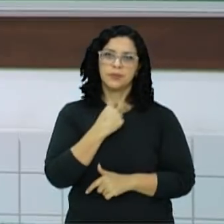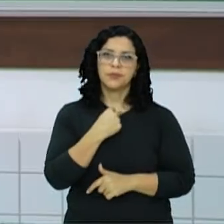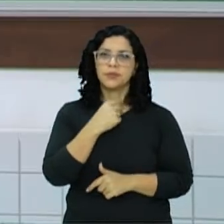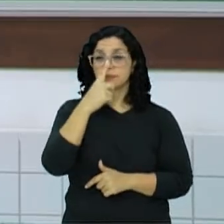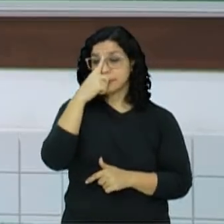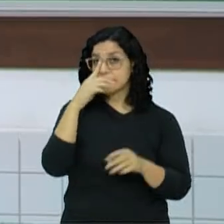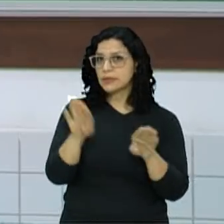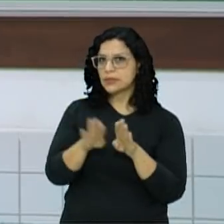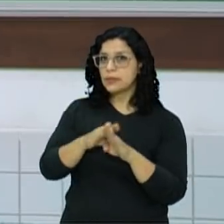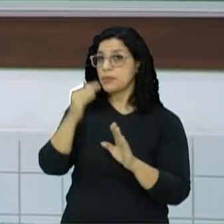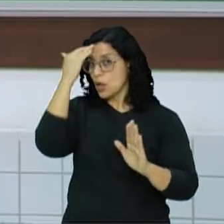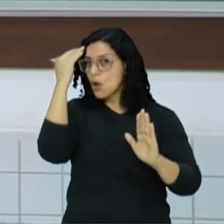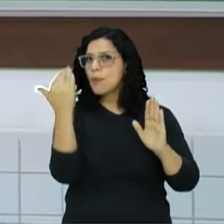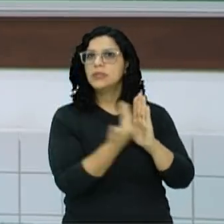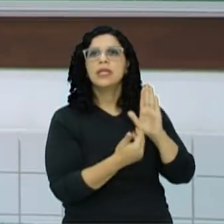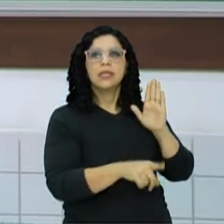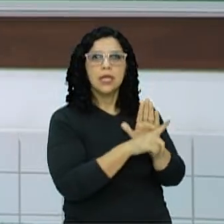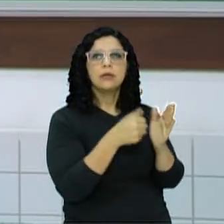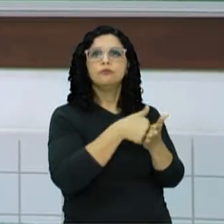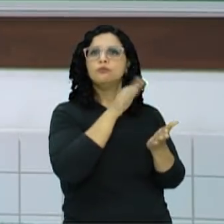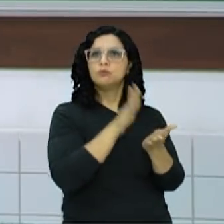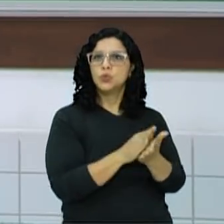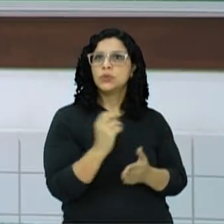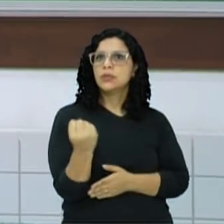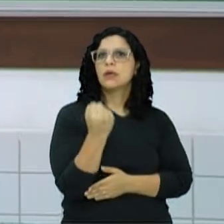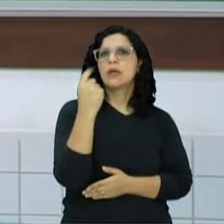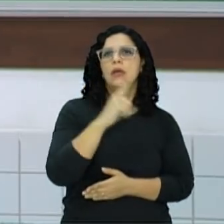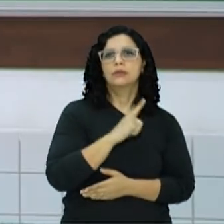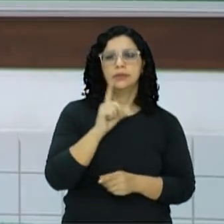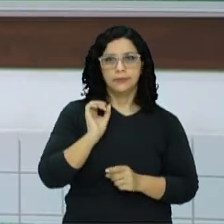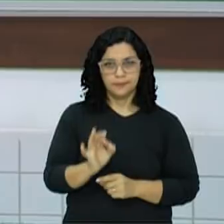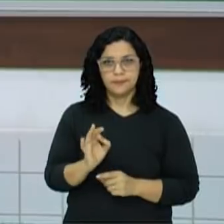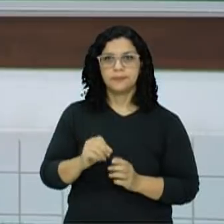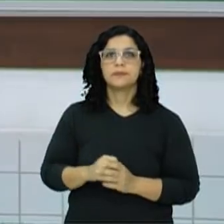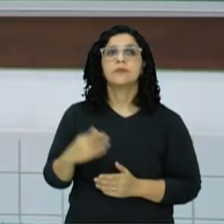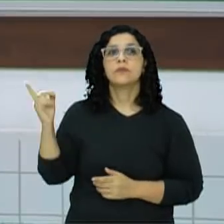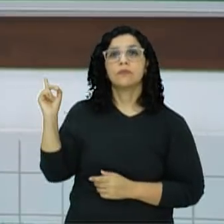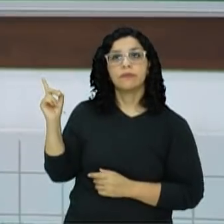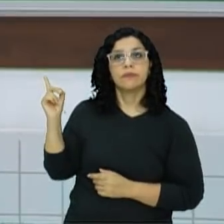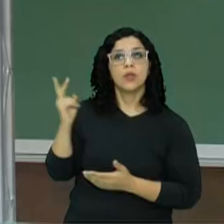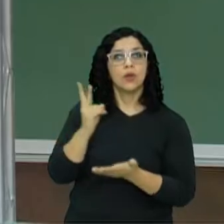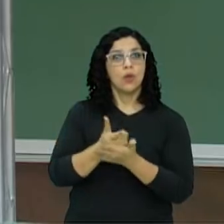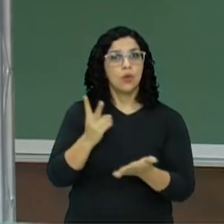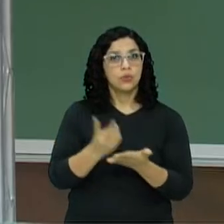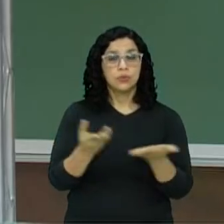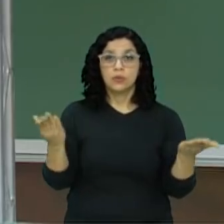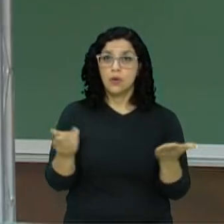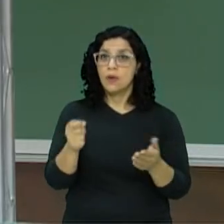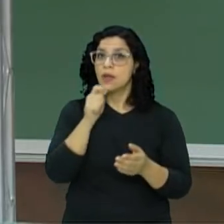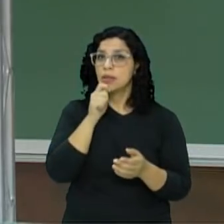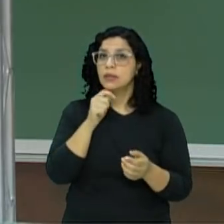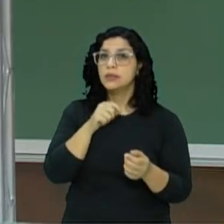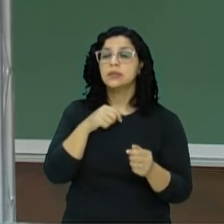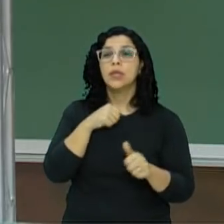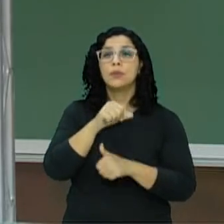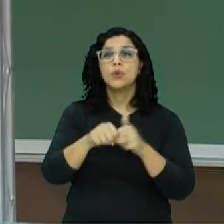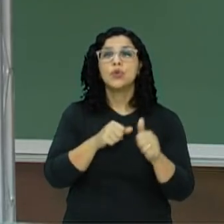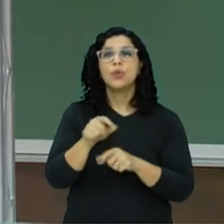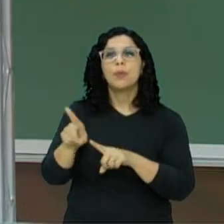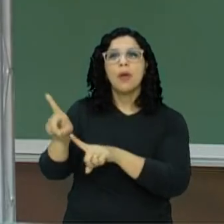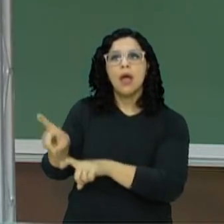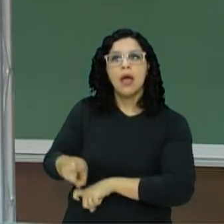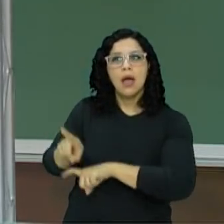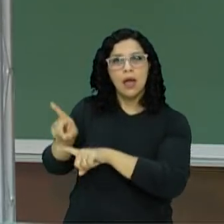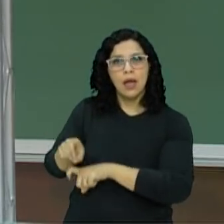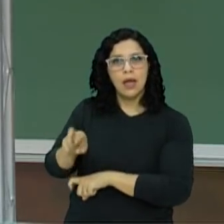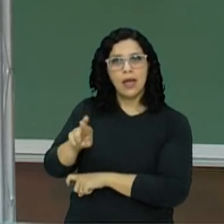o desrespeito a essa lei dá punições graves. Continuando, ainda a reforma agrária, outro